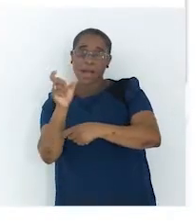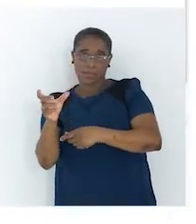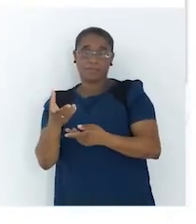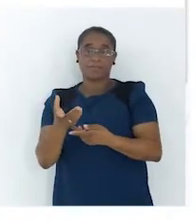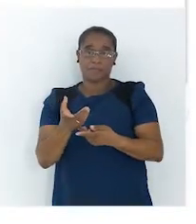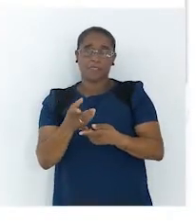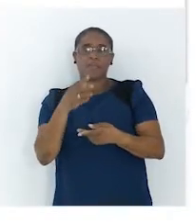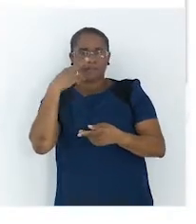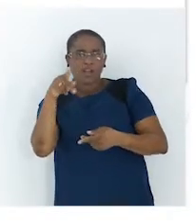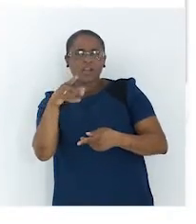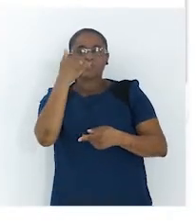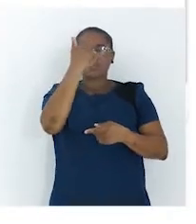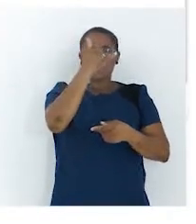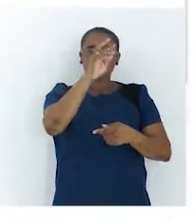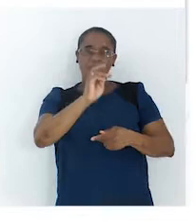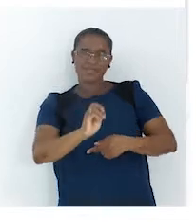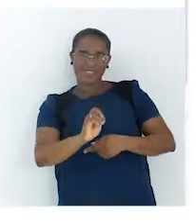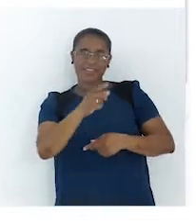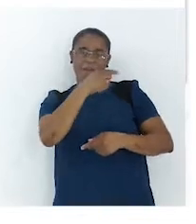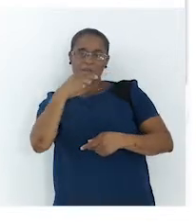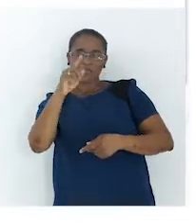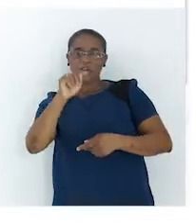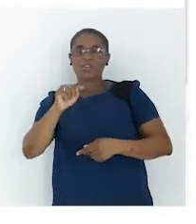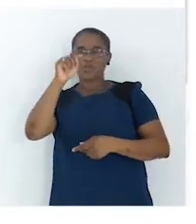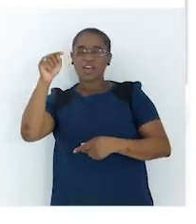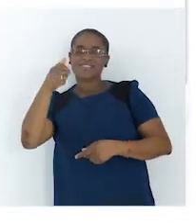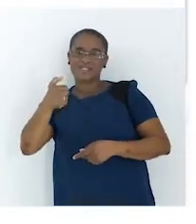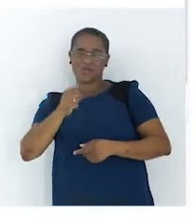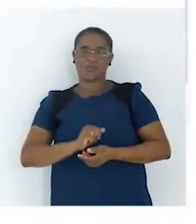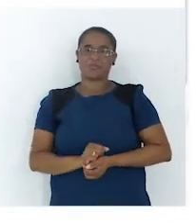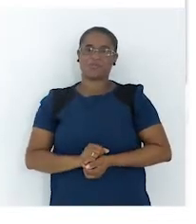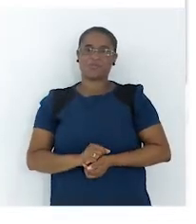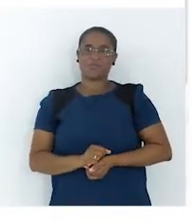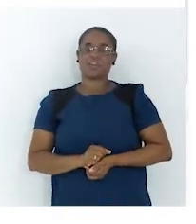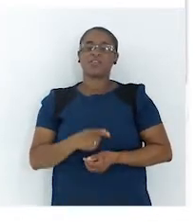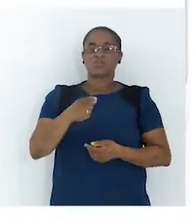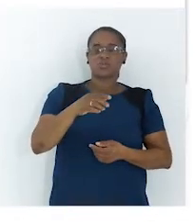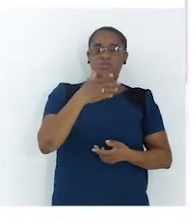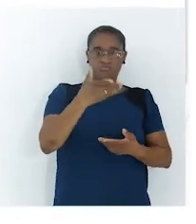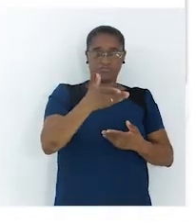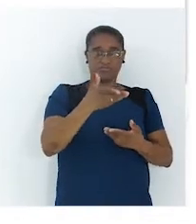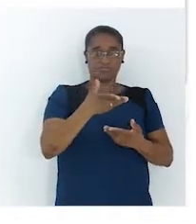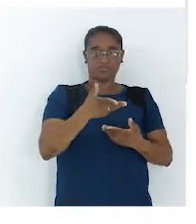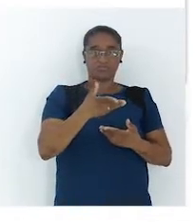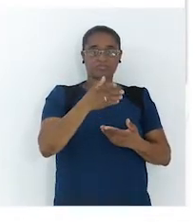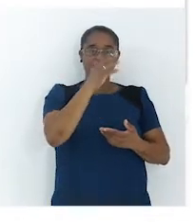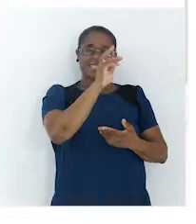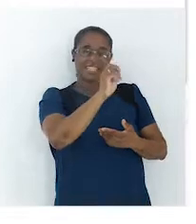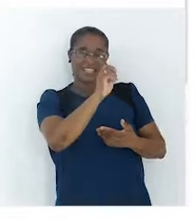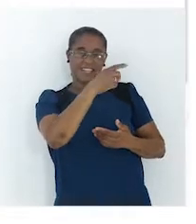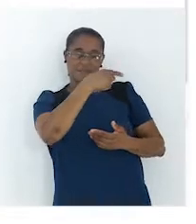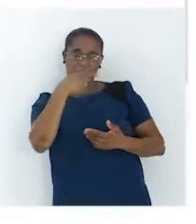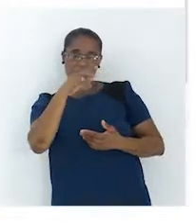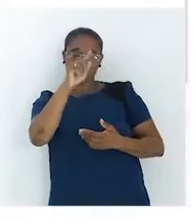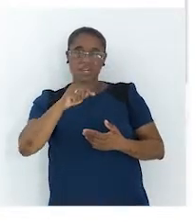exemplo os dois sobre três menos três quadrados assim o conjugado do denominador 3